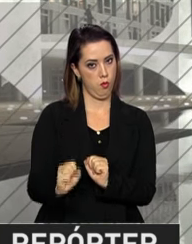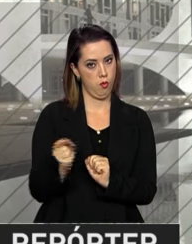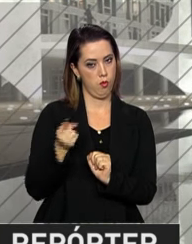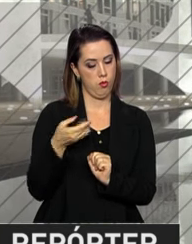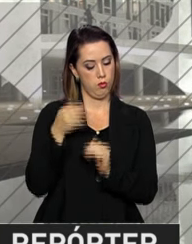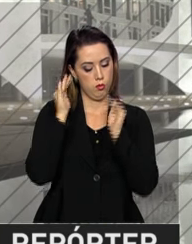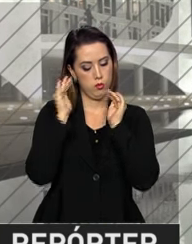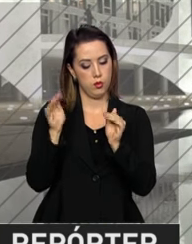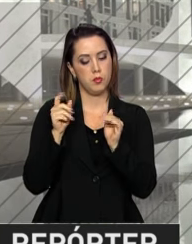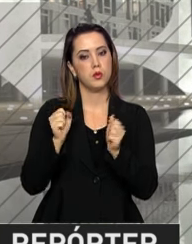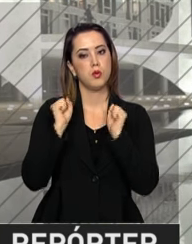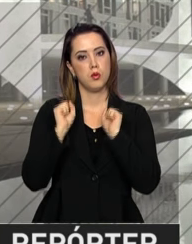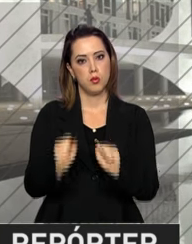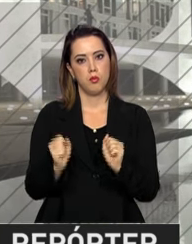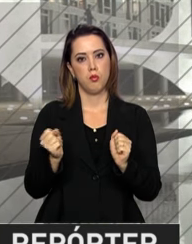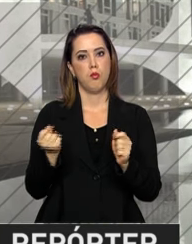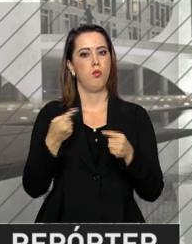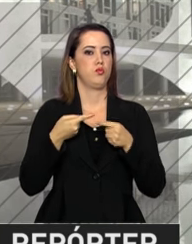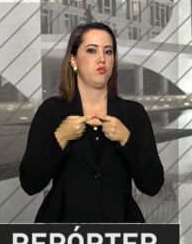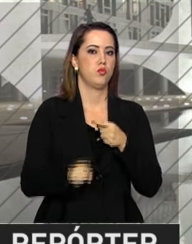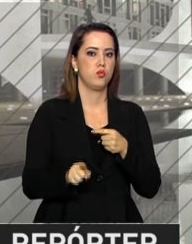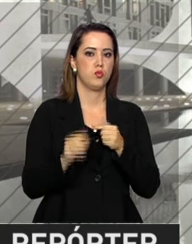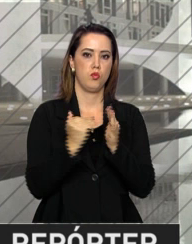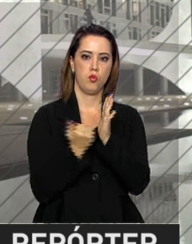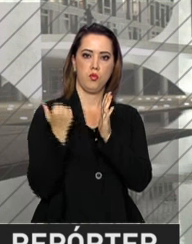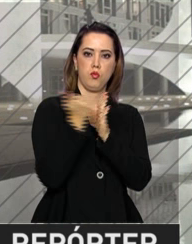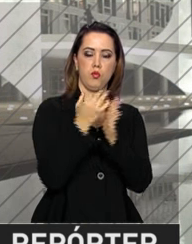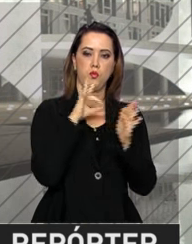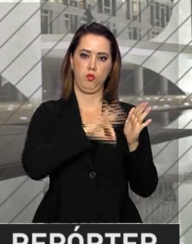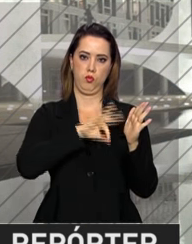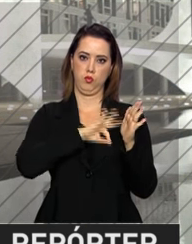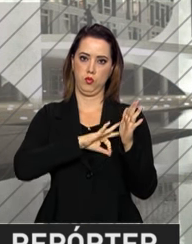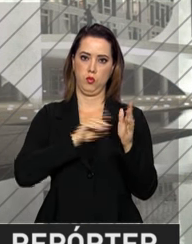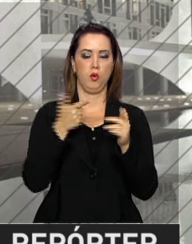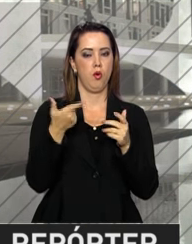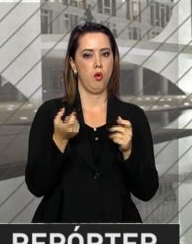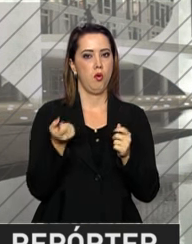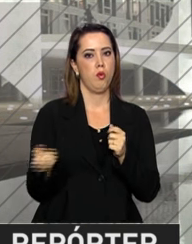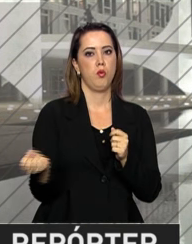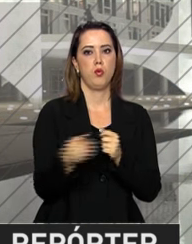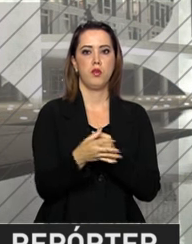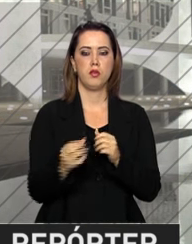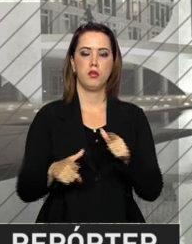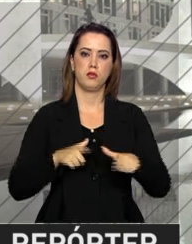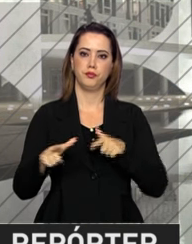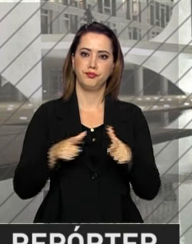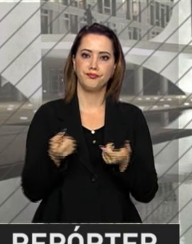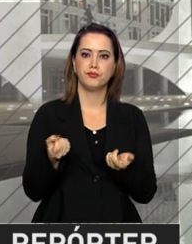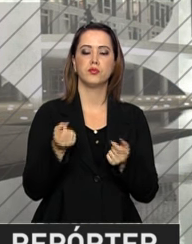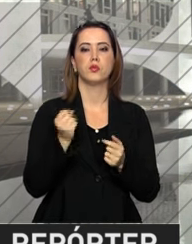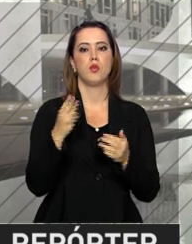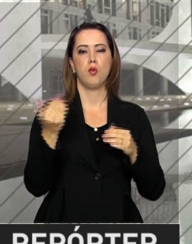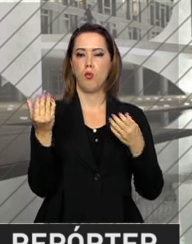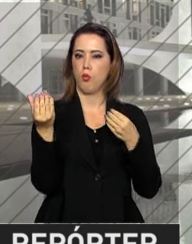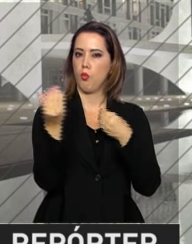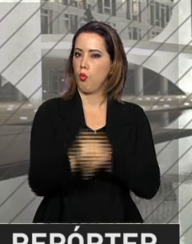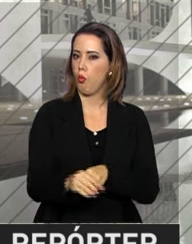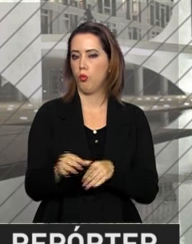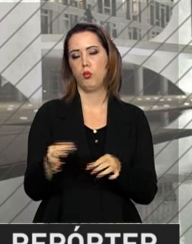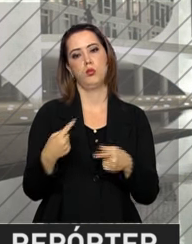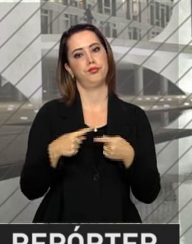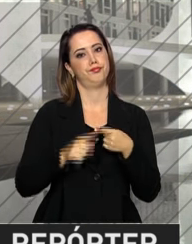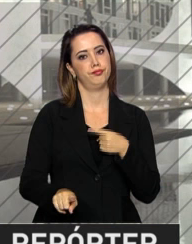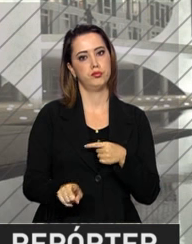norma, poderá ser proibido de dar aumento aos servidores, criar cargos, realizar concurso público,